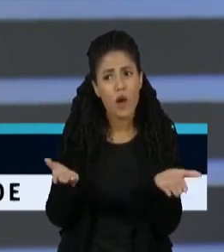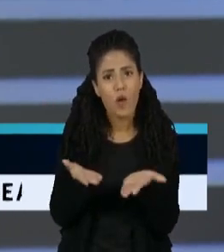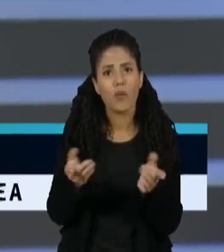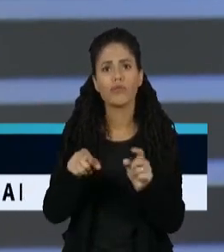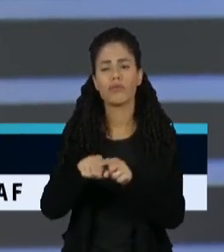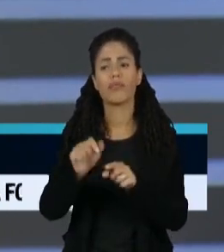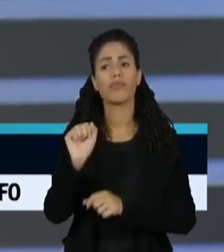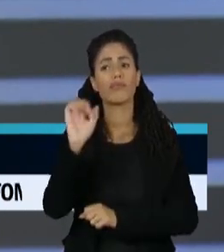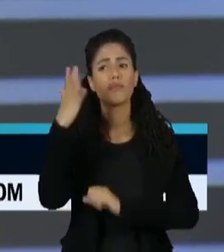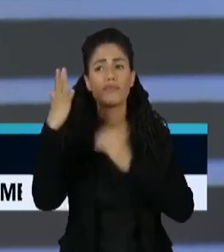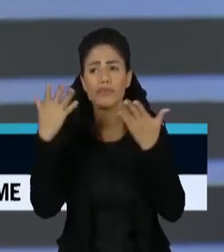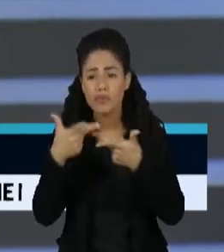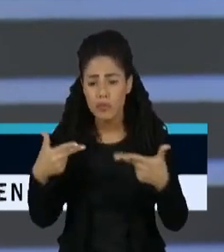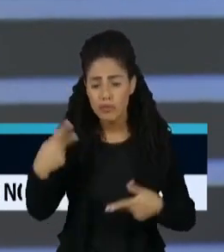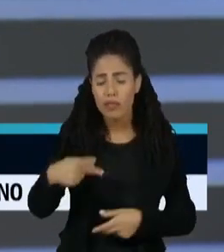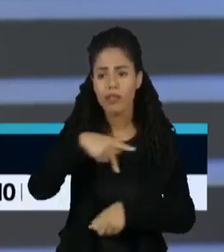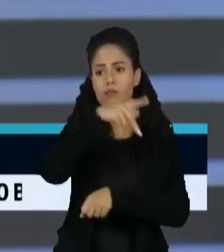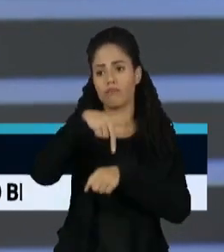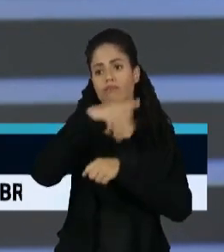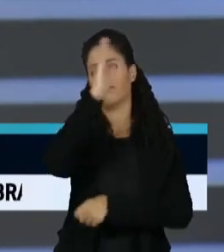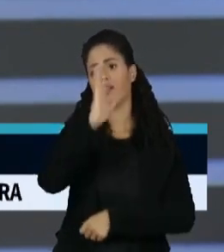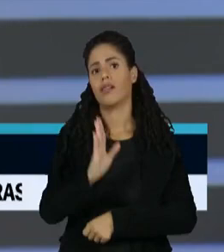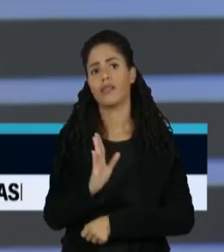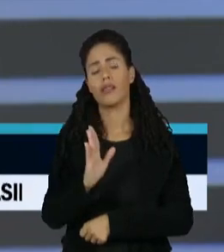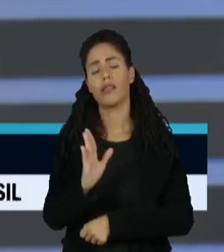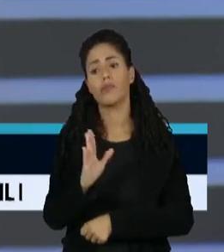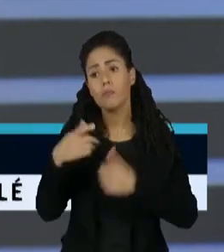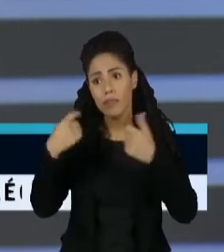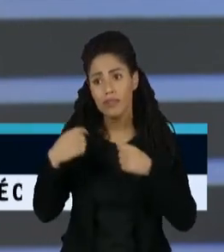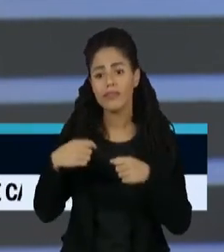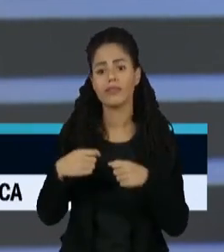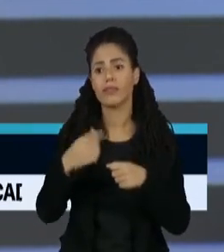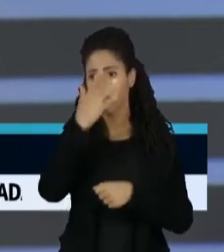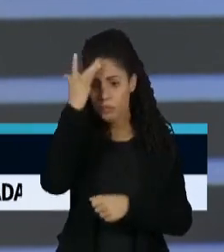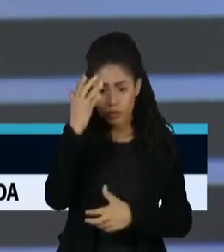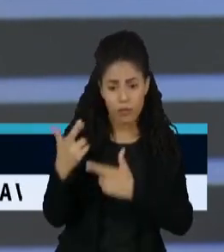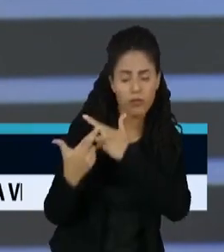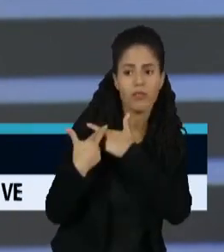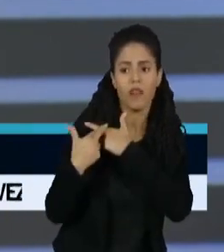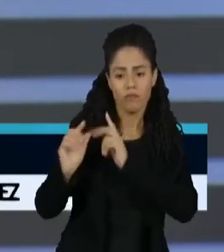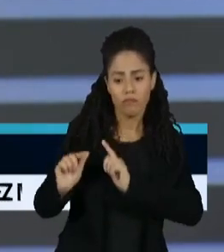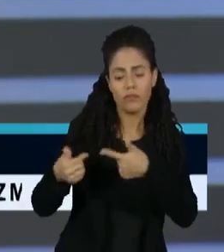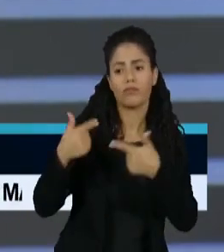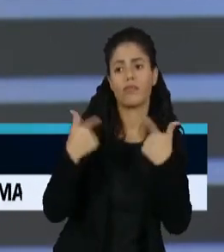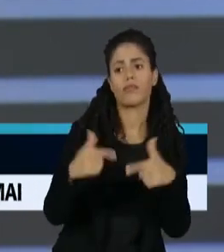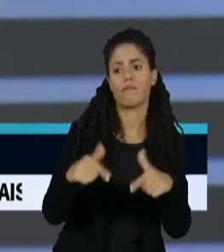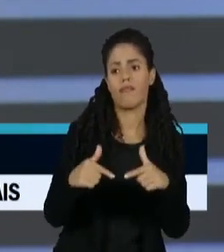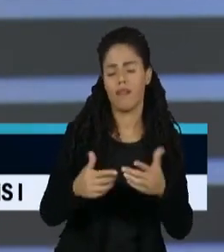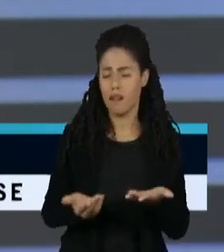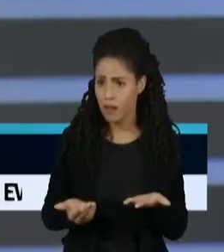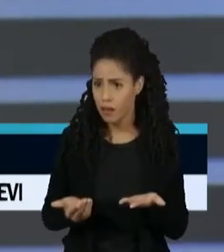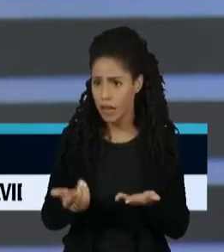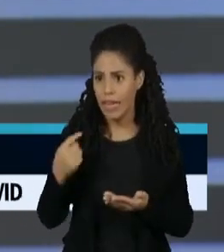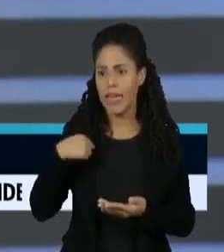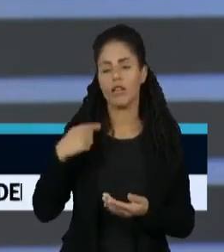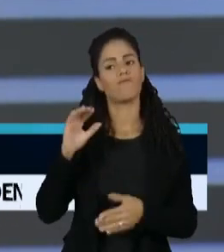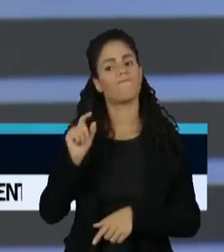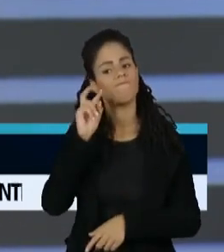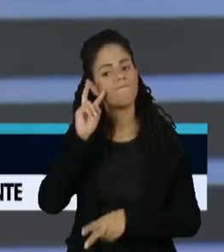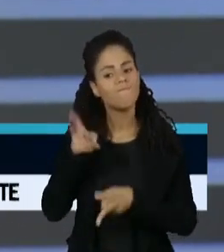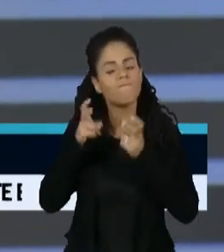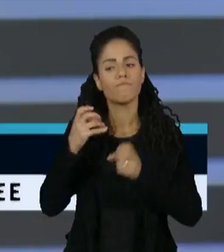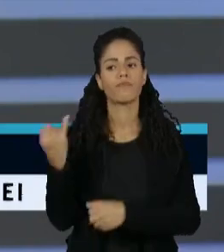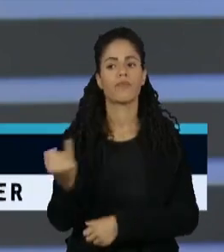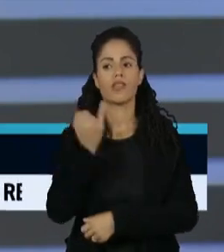Brasil acontecendo coisas muito importantes. E volto a reforçar, essa semana eu tive um intensivão da